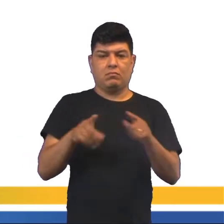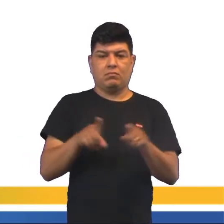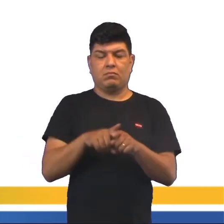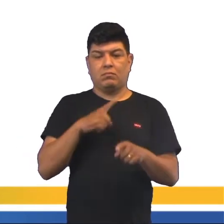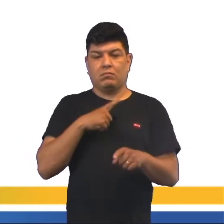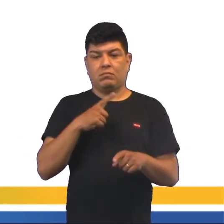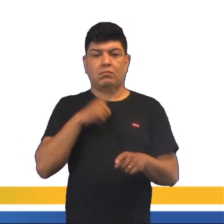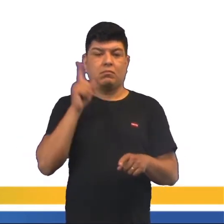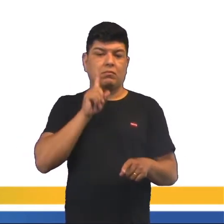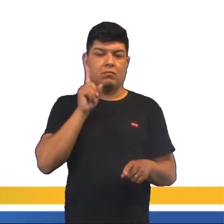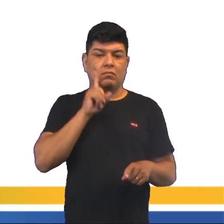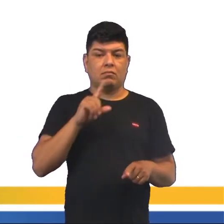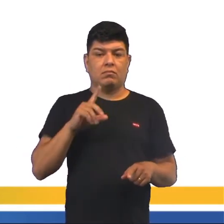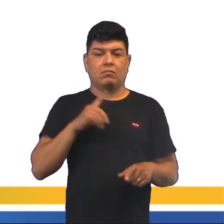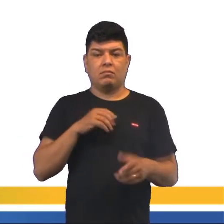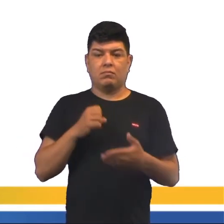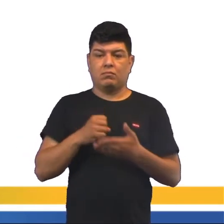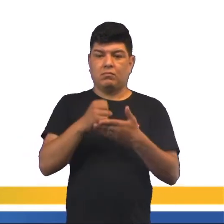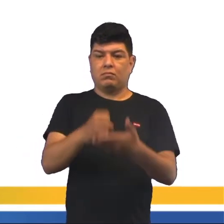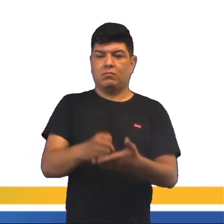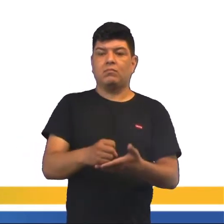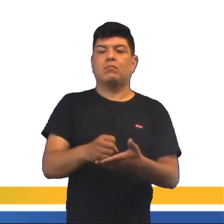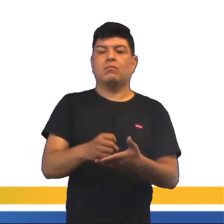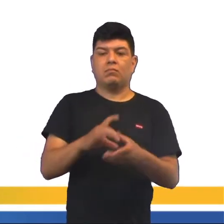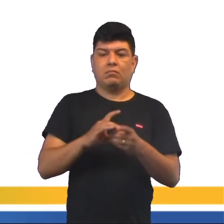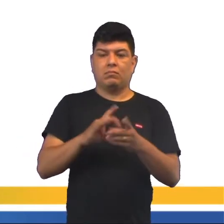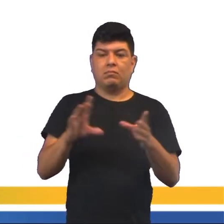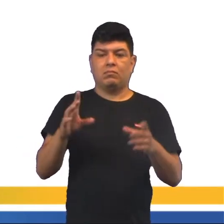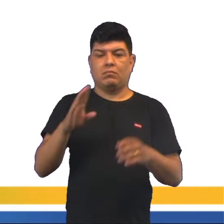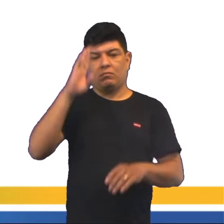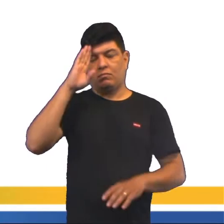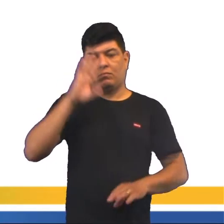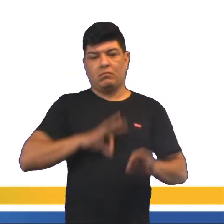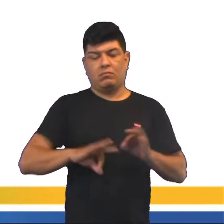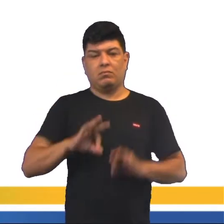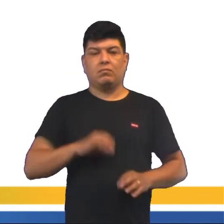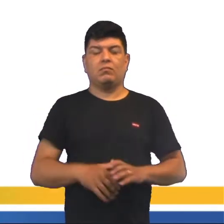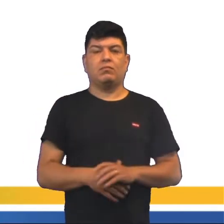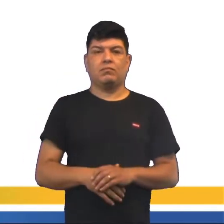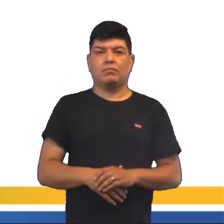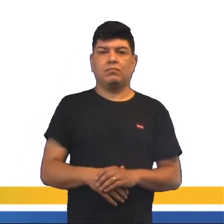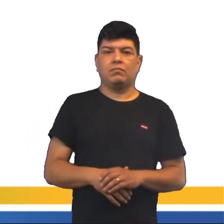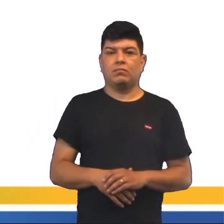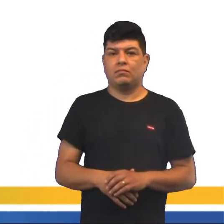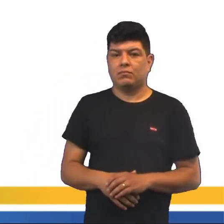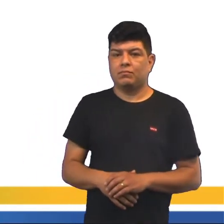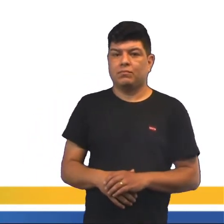que tinham, nos Estados Unidos, seu grande aliado, tanto